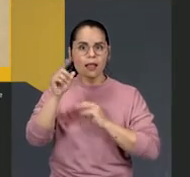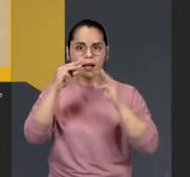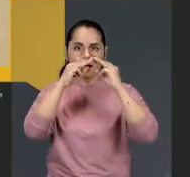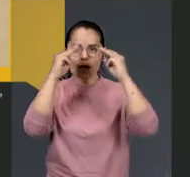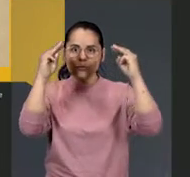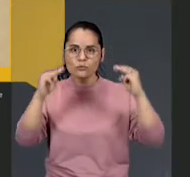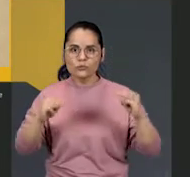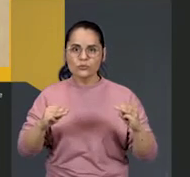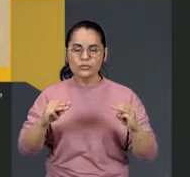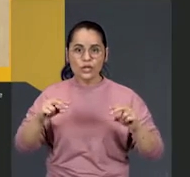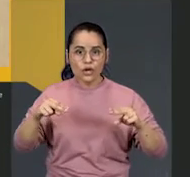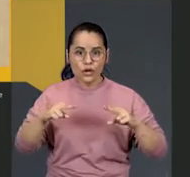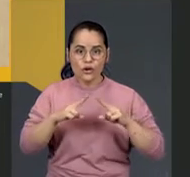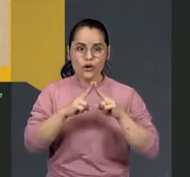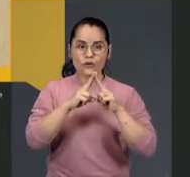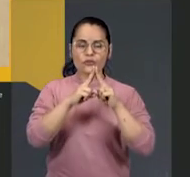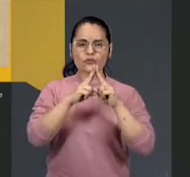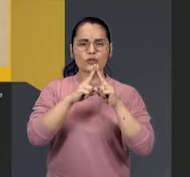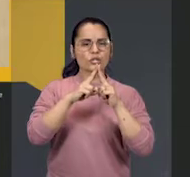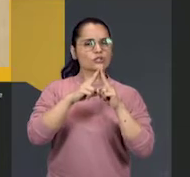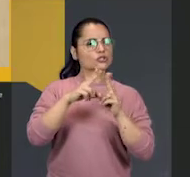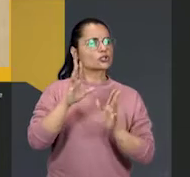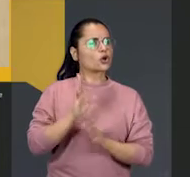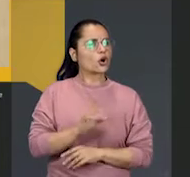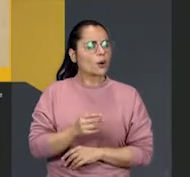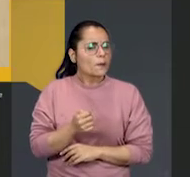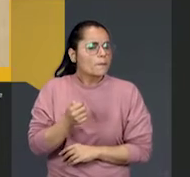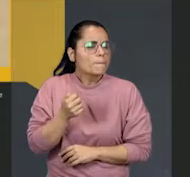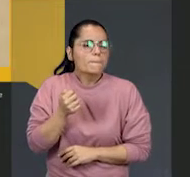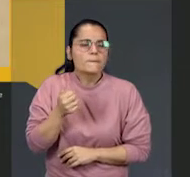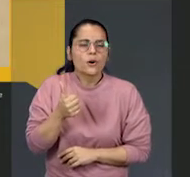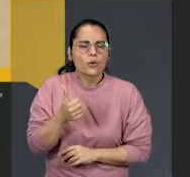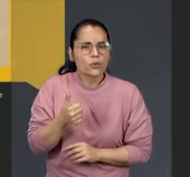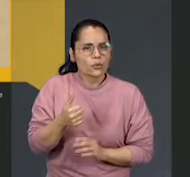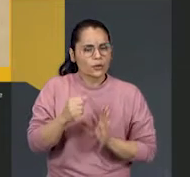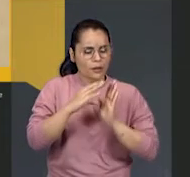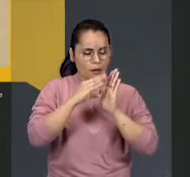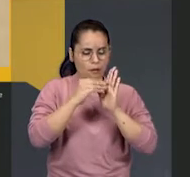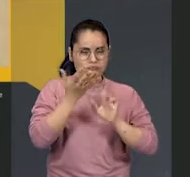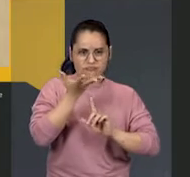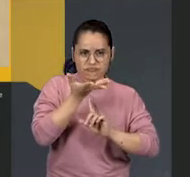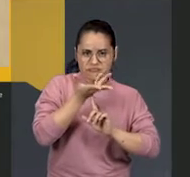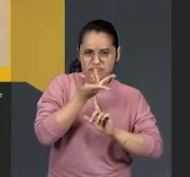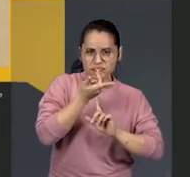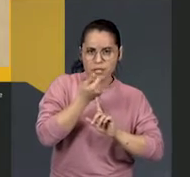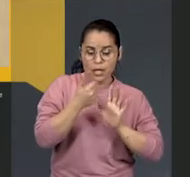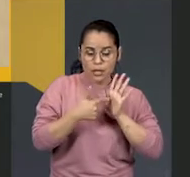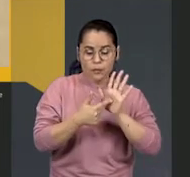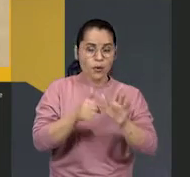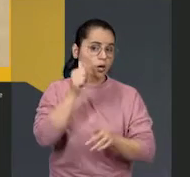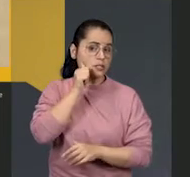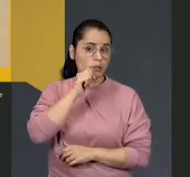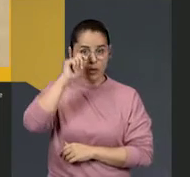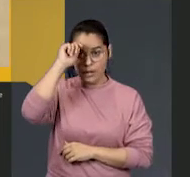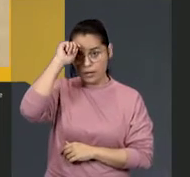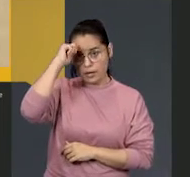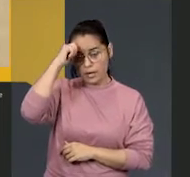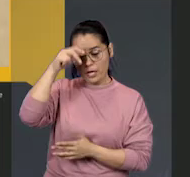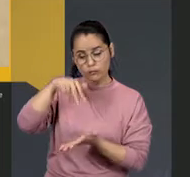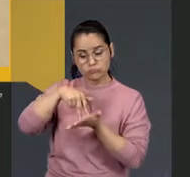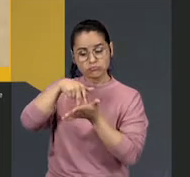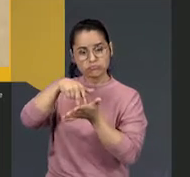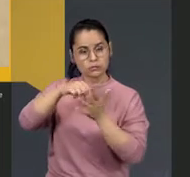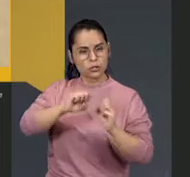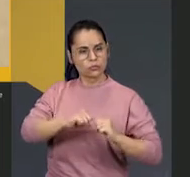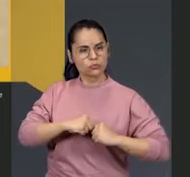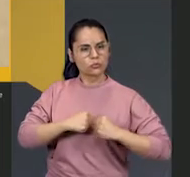representação é uma das raras na história da arte que mostra a mulher negra numa posição de